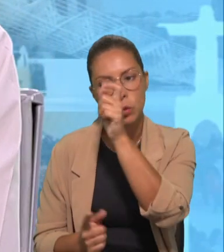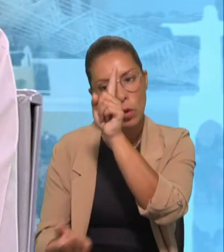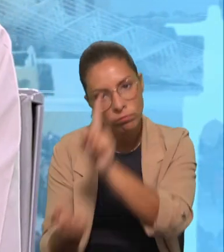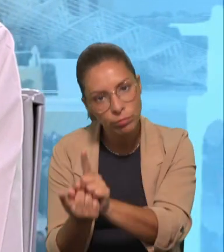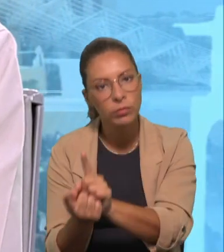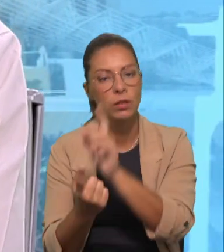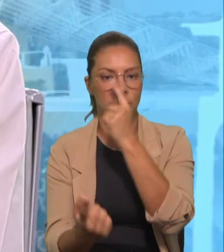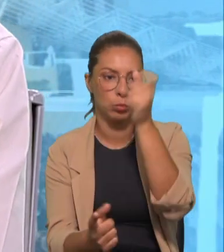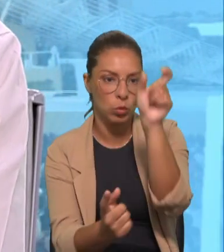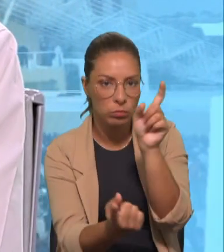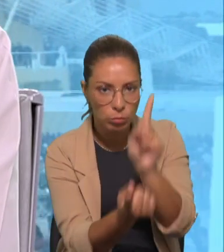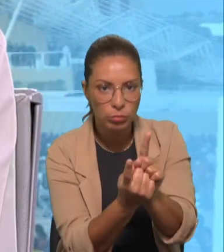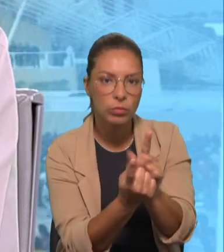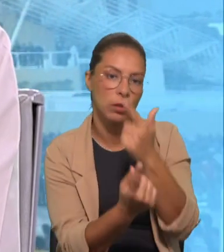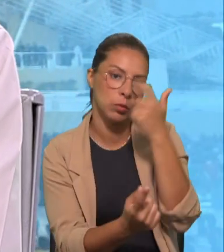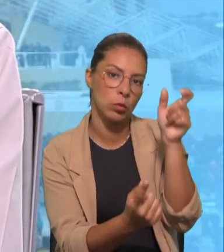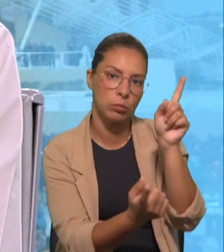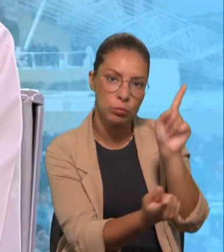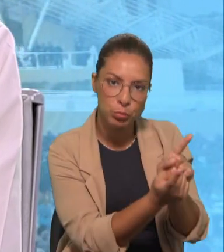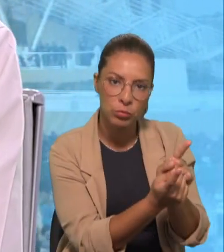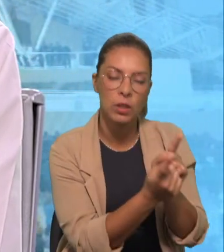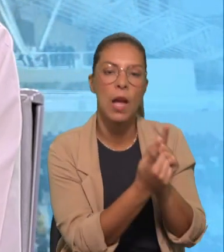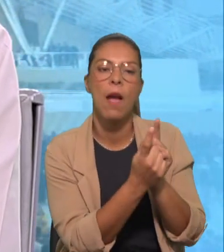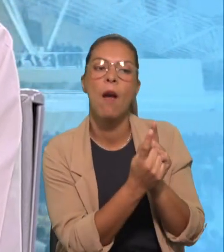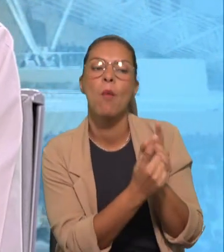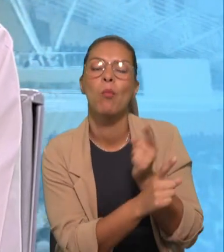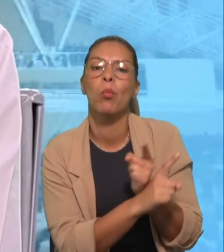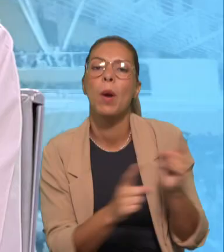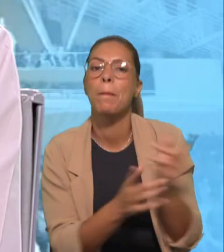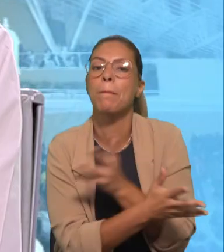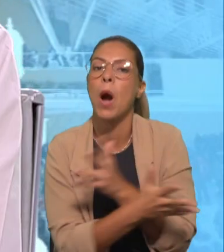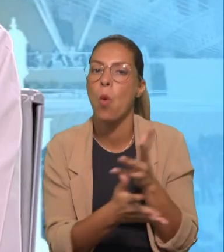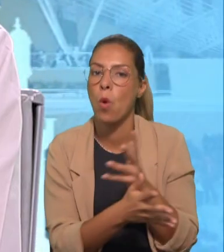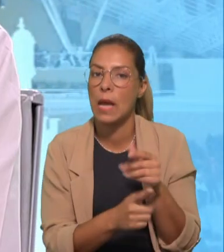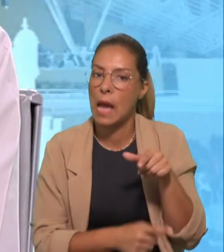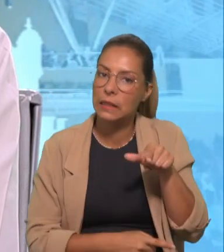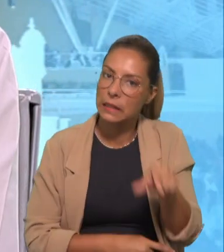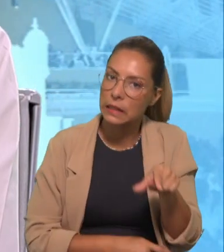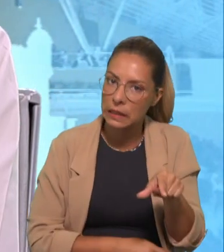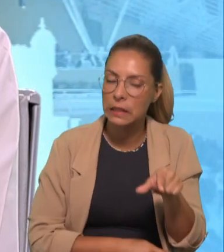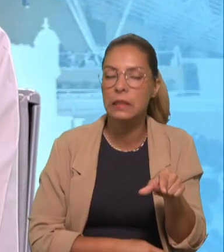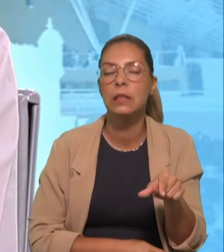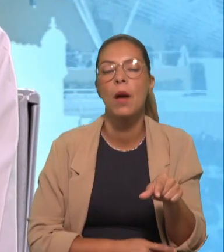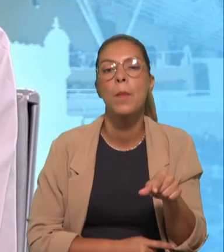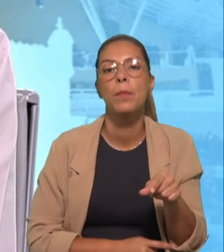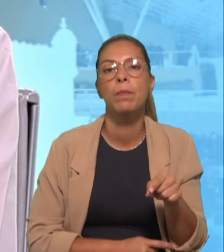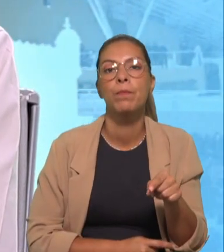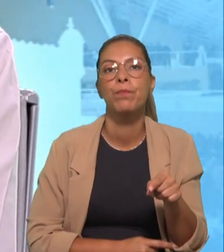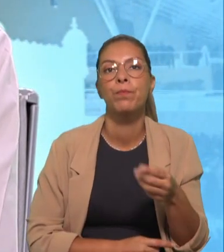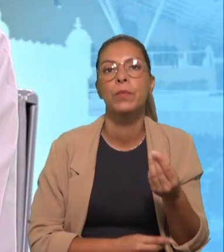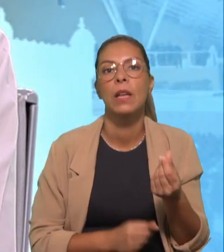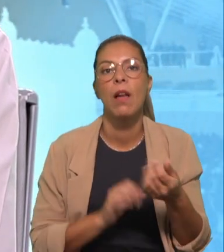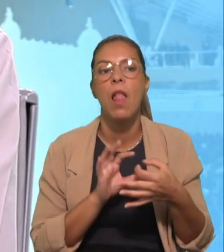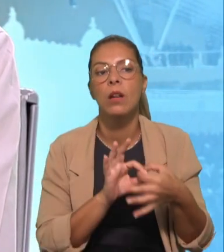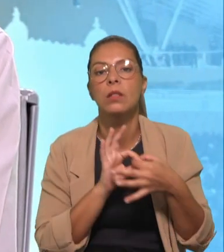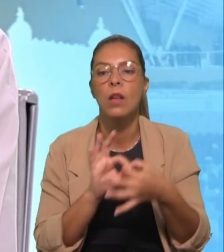concretamente com os rostos e os nomes que estão lá, precisamente porque uma das características desta experiência é a relação